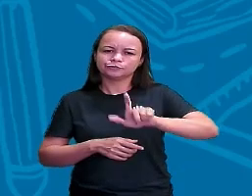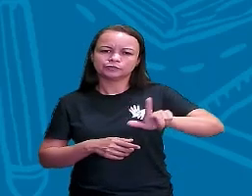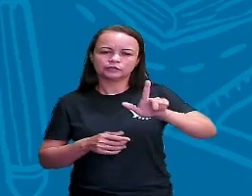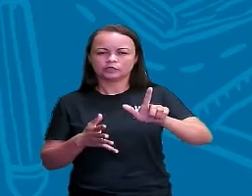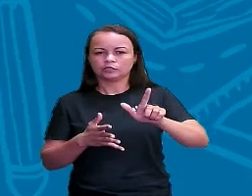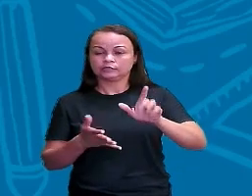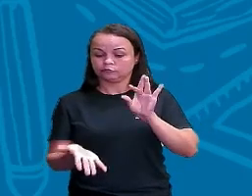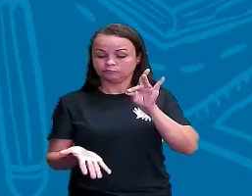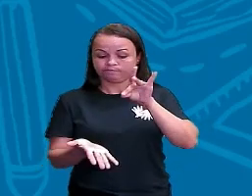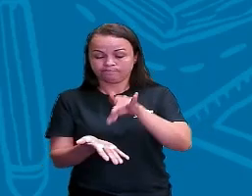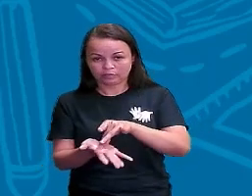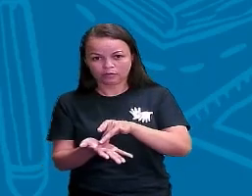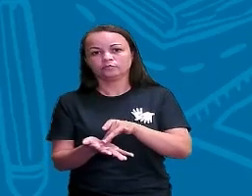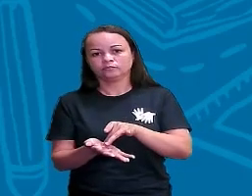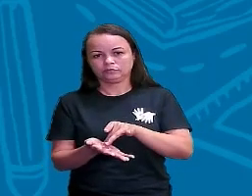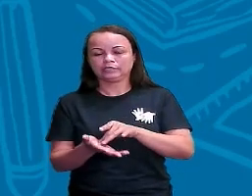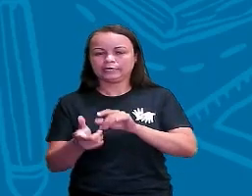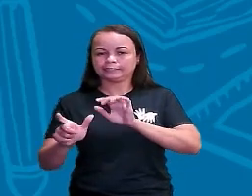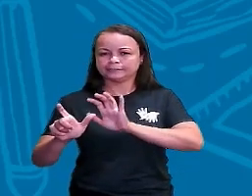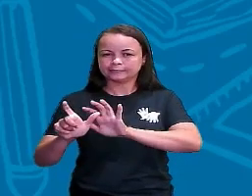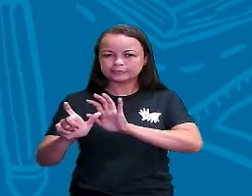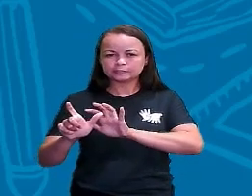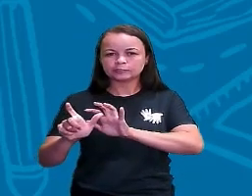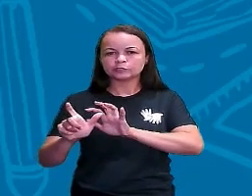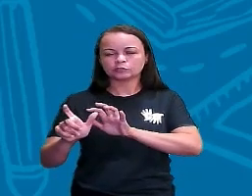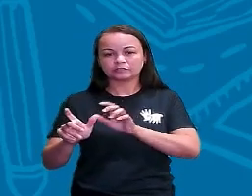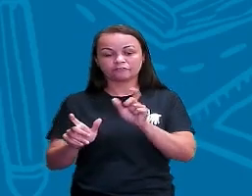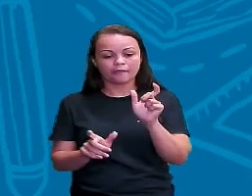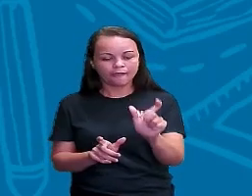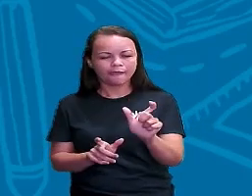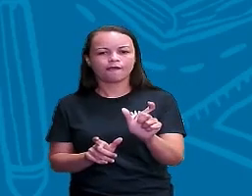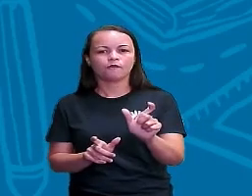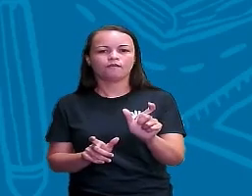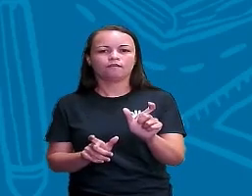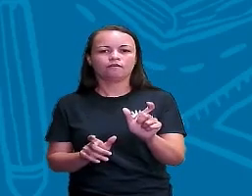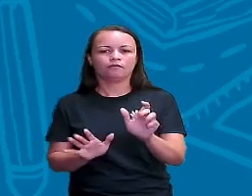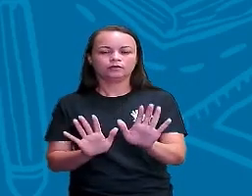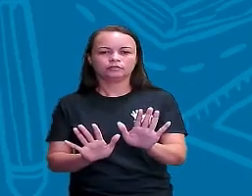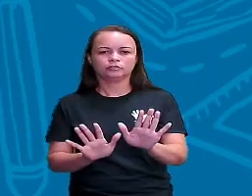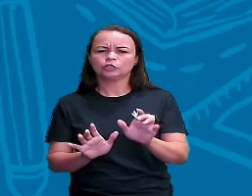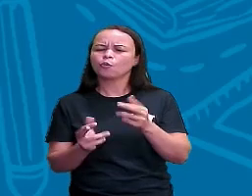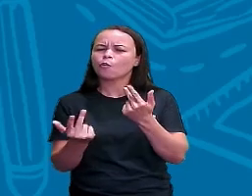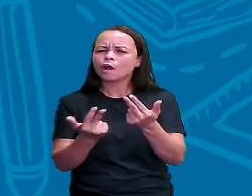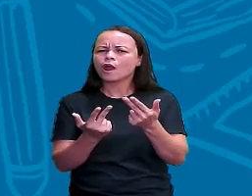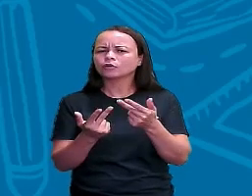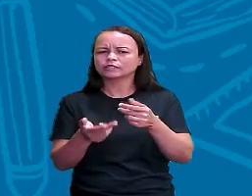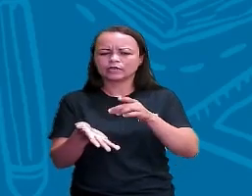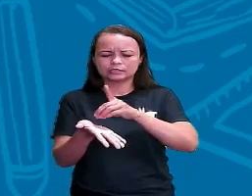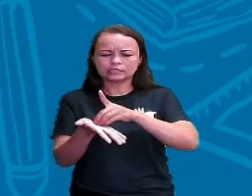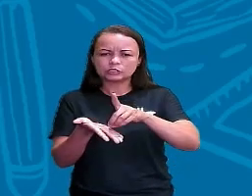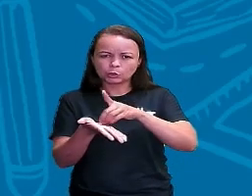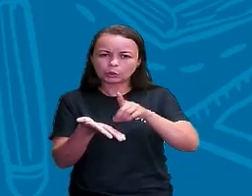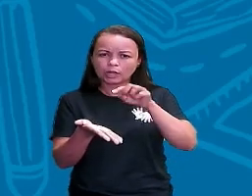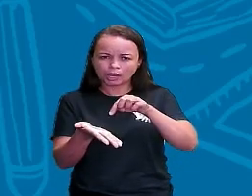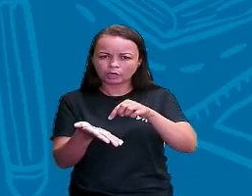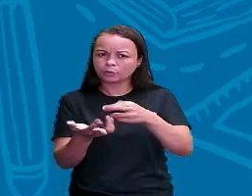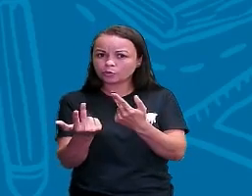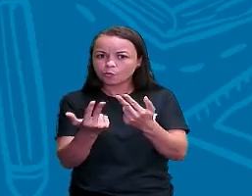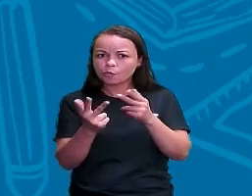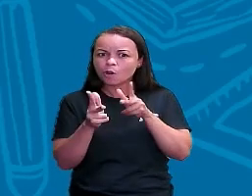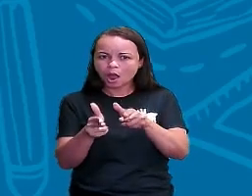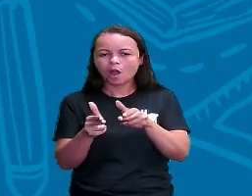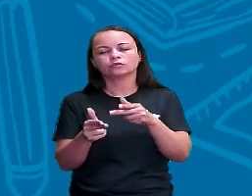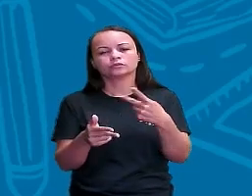sentido real, sentido denotativo, ou seja, do mesmo jeitinho que está lá no dicionário, tá bom? Então, os